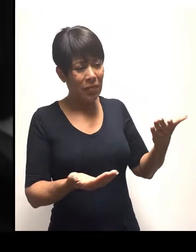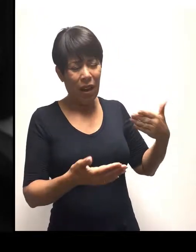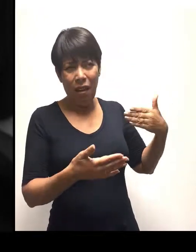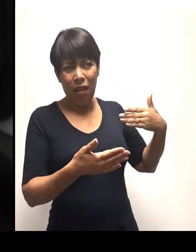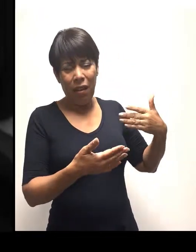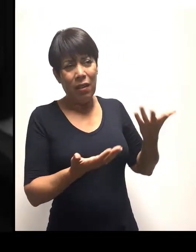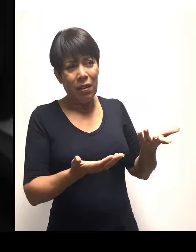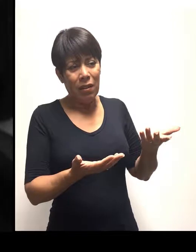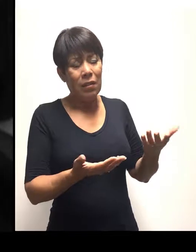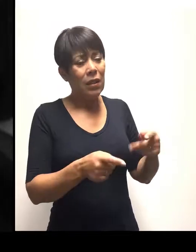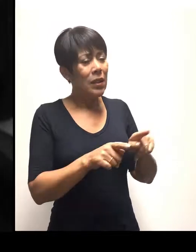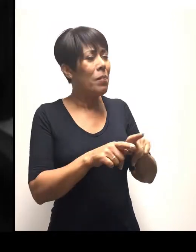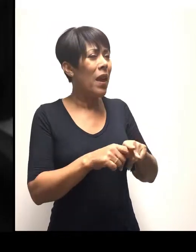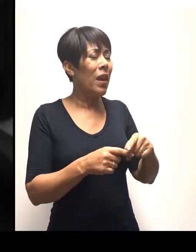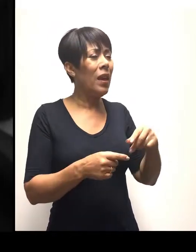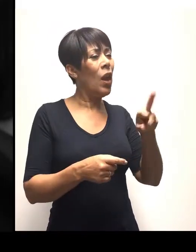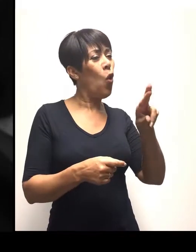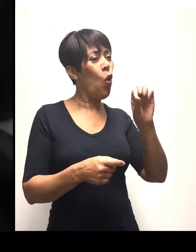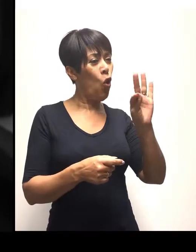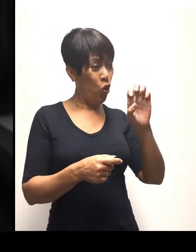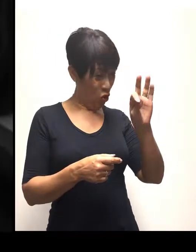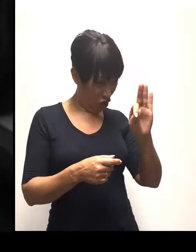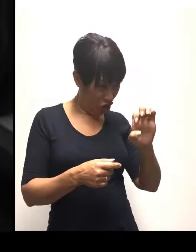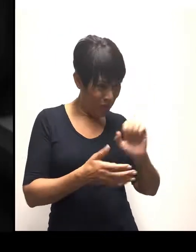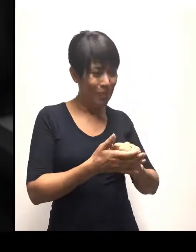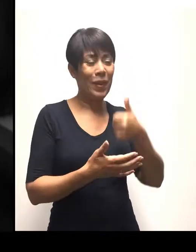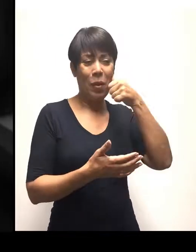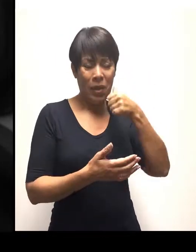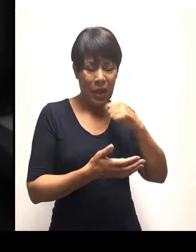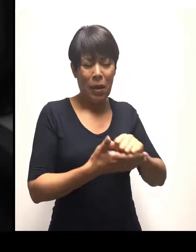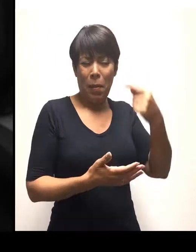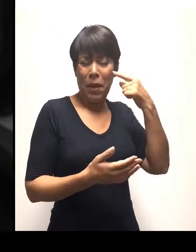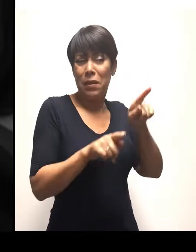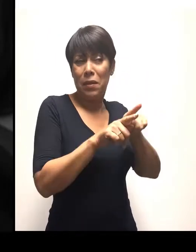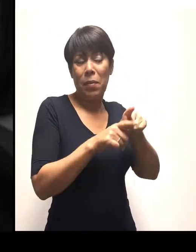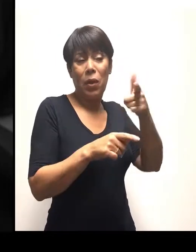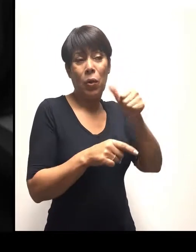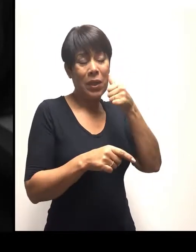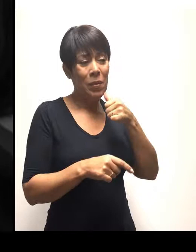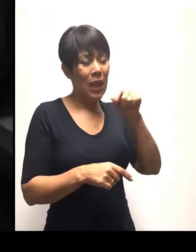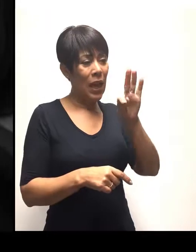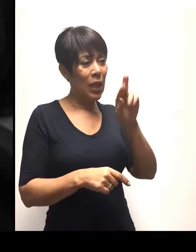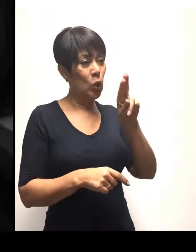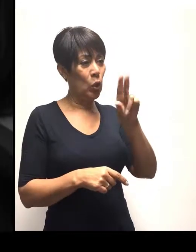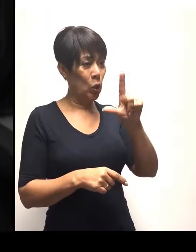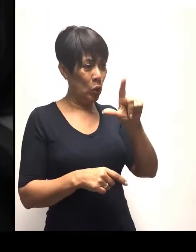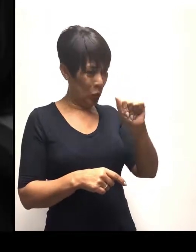até sobre Ruth Guimarães, pensando na própria Tula Pilar,